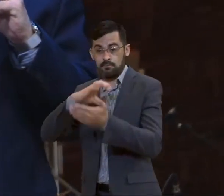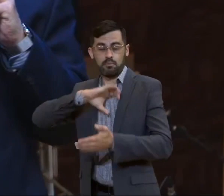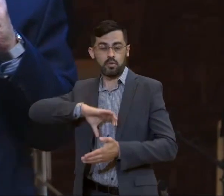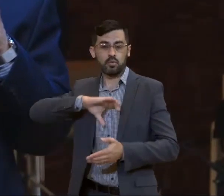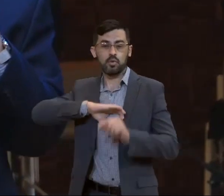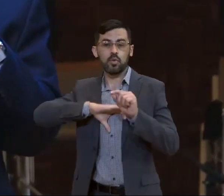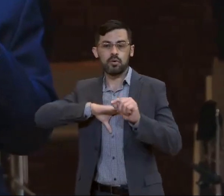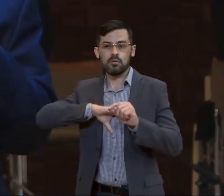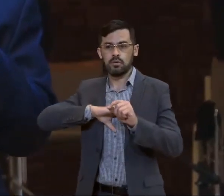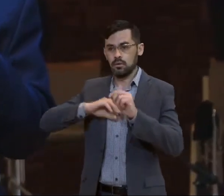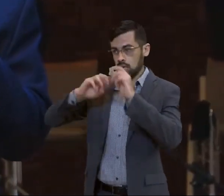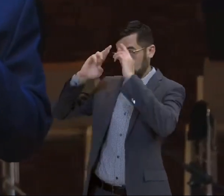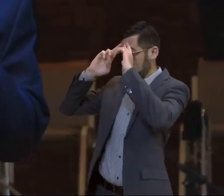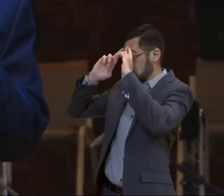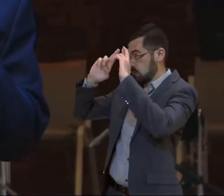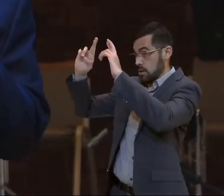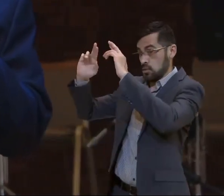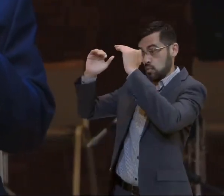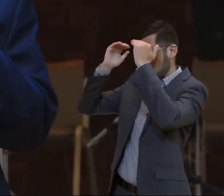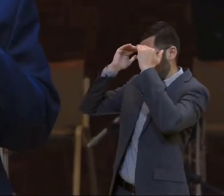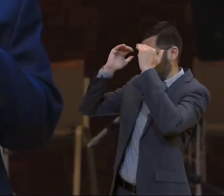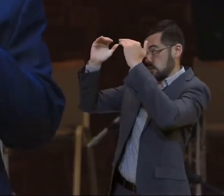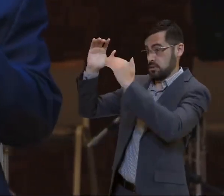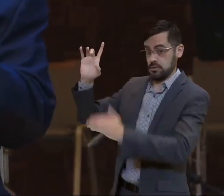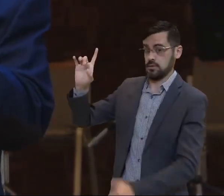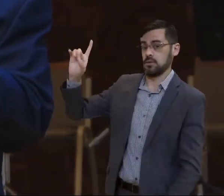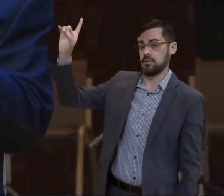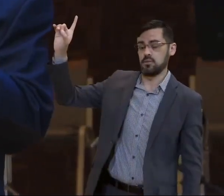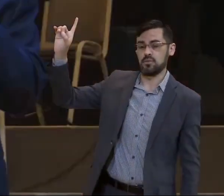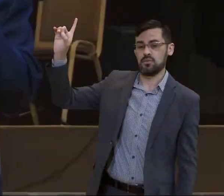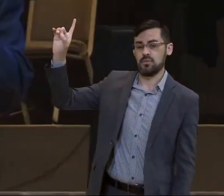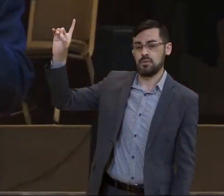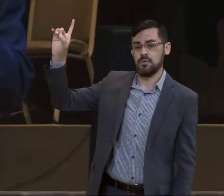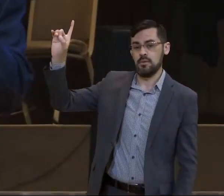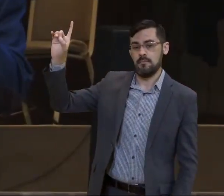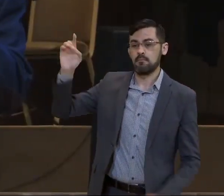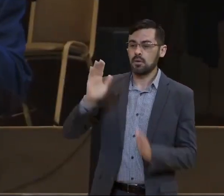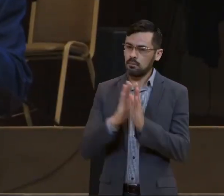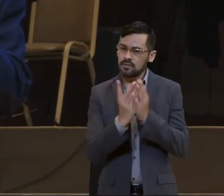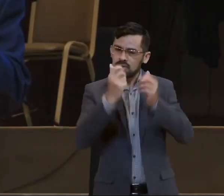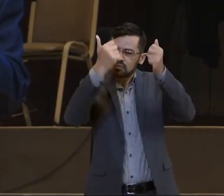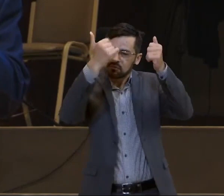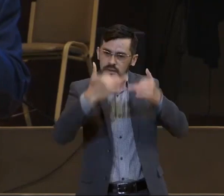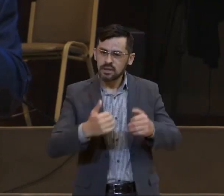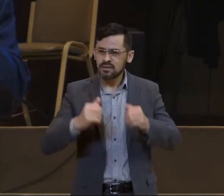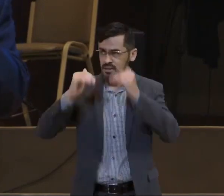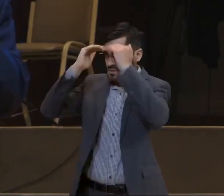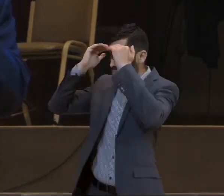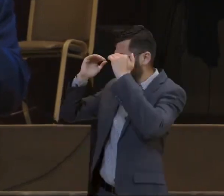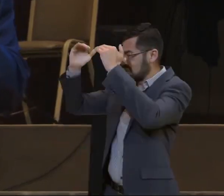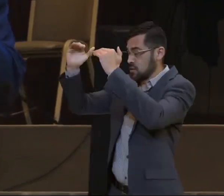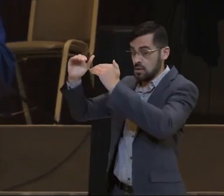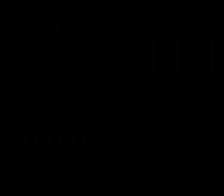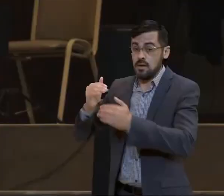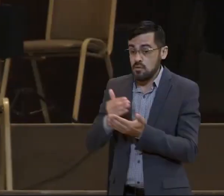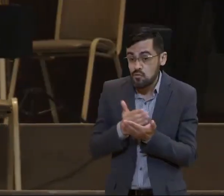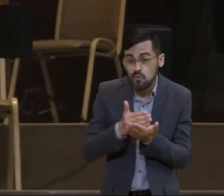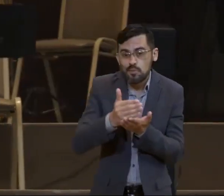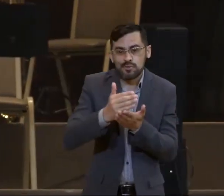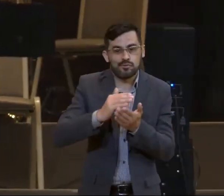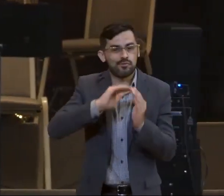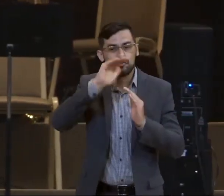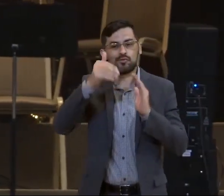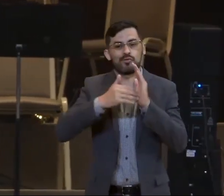como temor do Senhor. Tá? O temor do Senhor é o princípio da sabedoria. Lá está a palavra